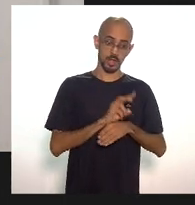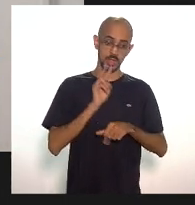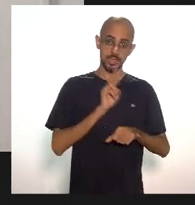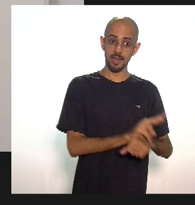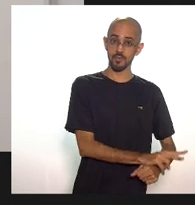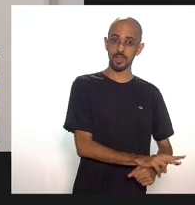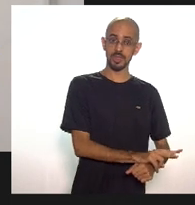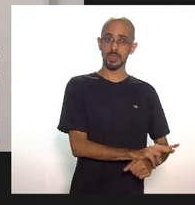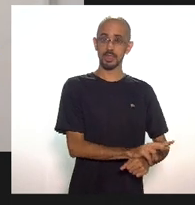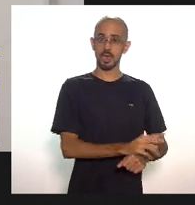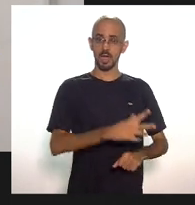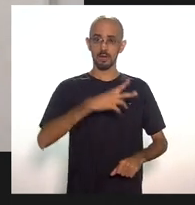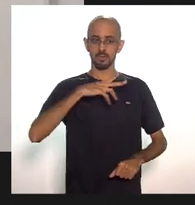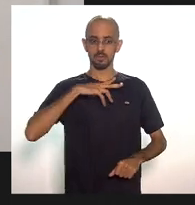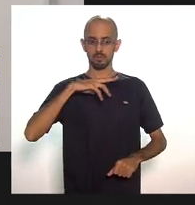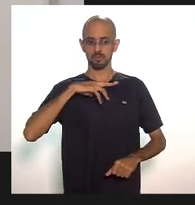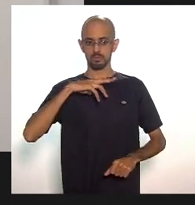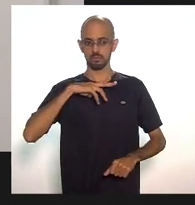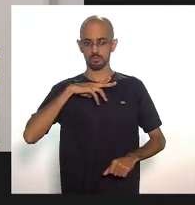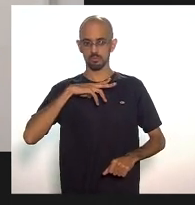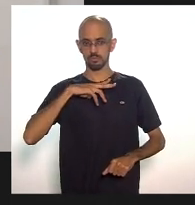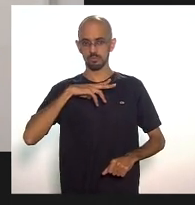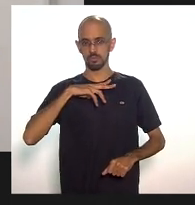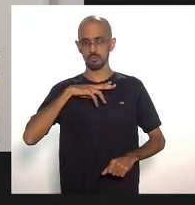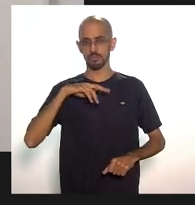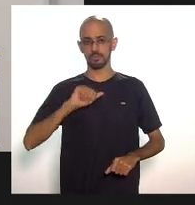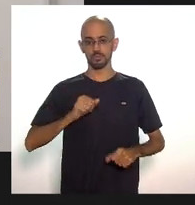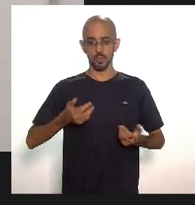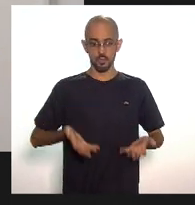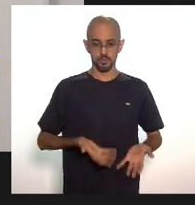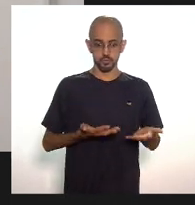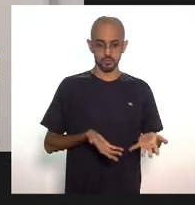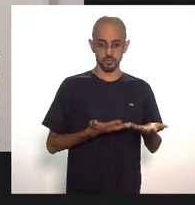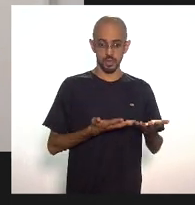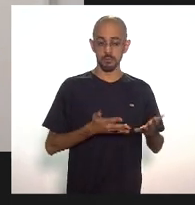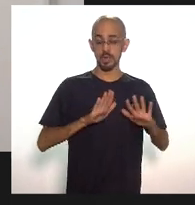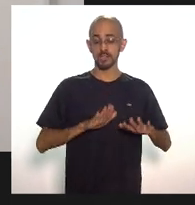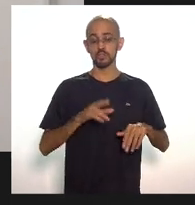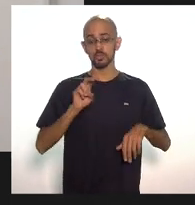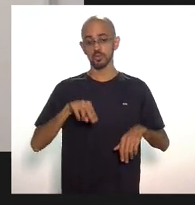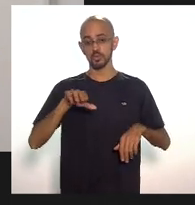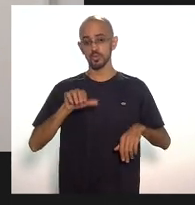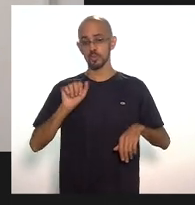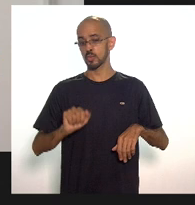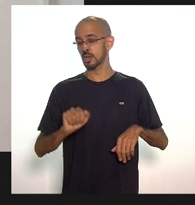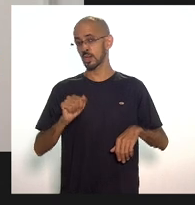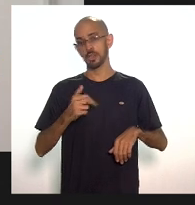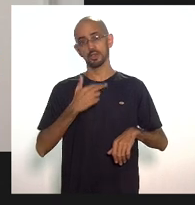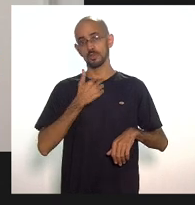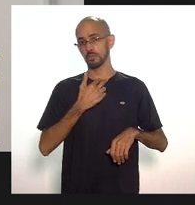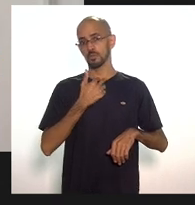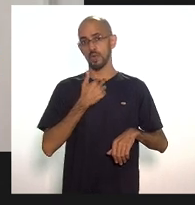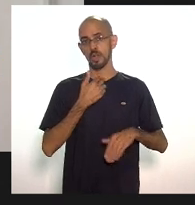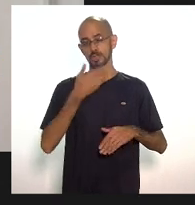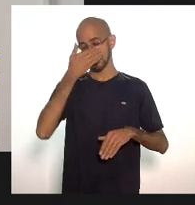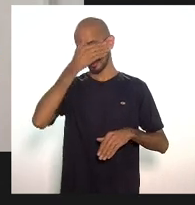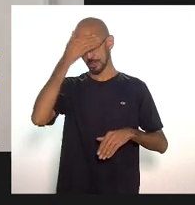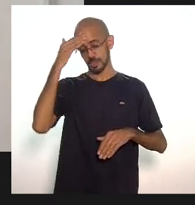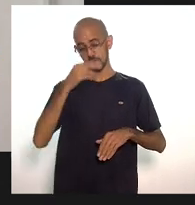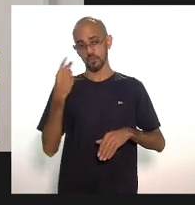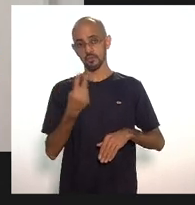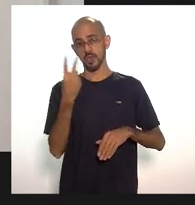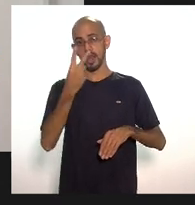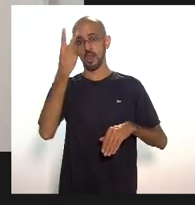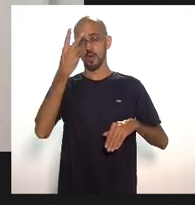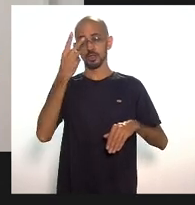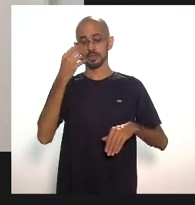a iniciativa privada, o fomento da iniciativa privada, nós nunca podemos esquecer de valores que são importantes para